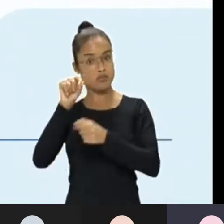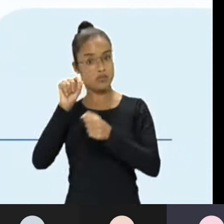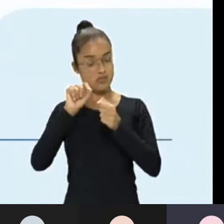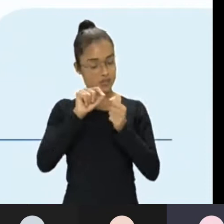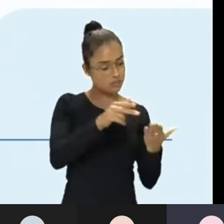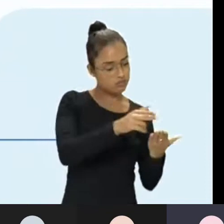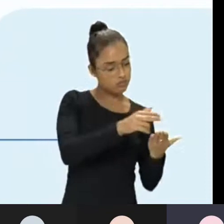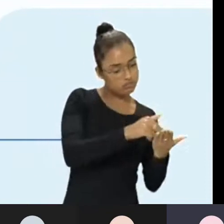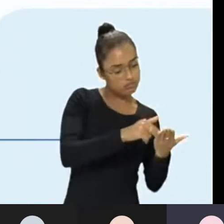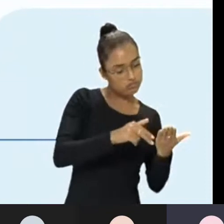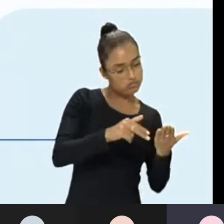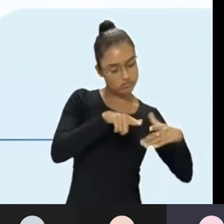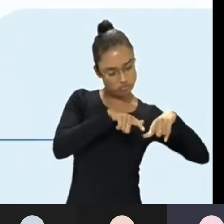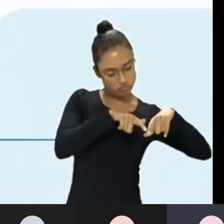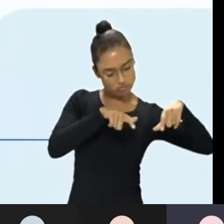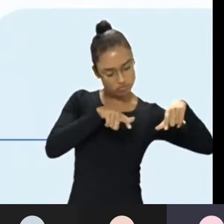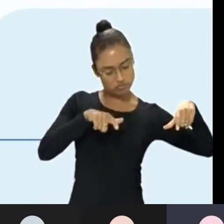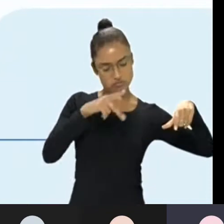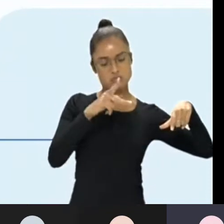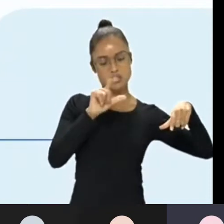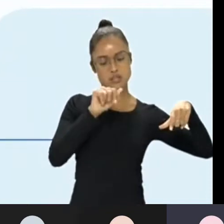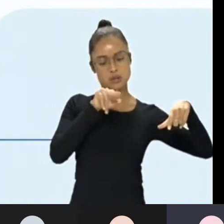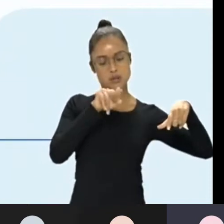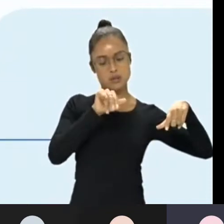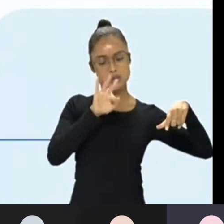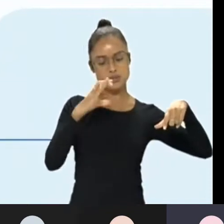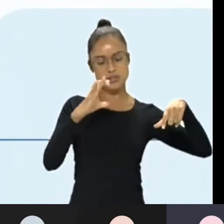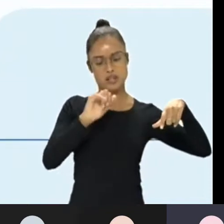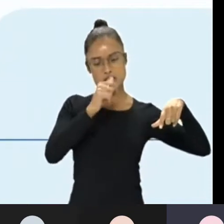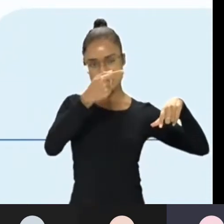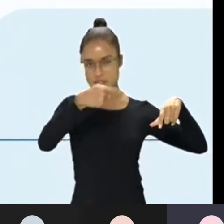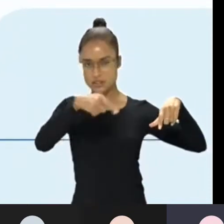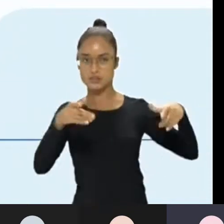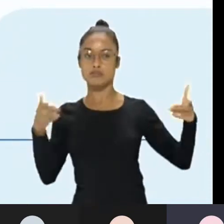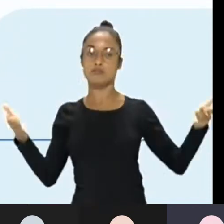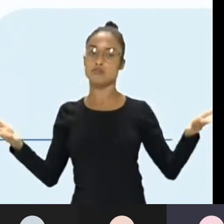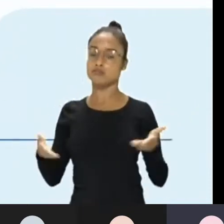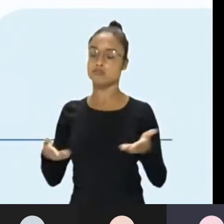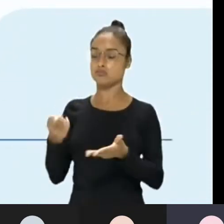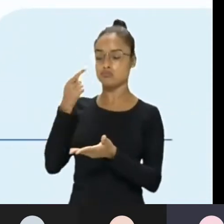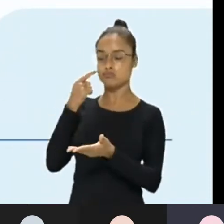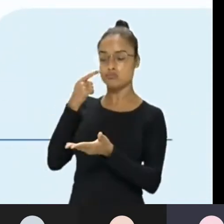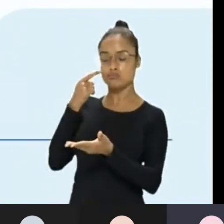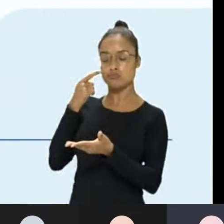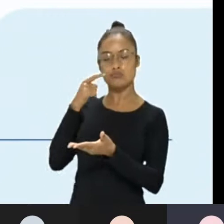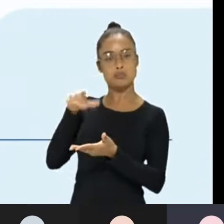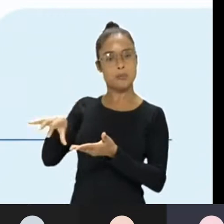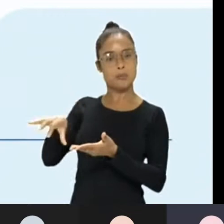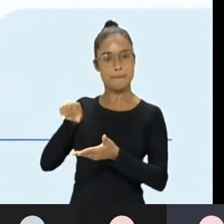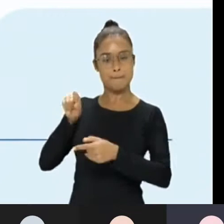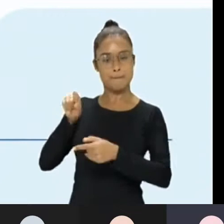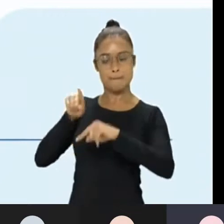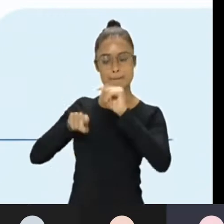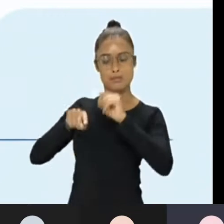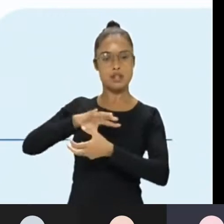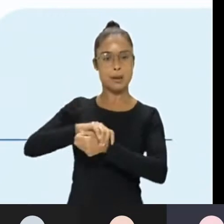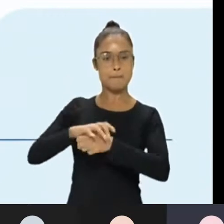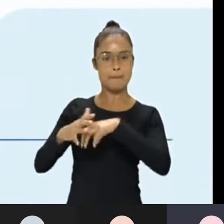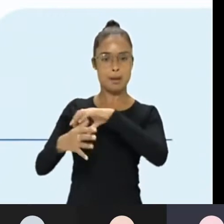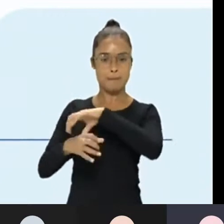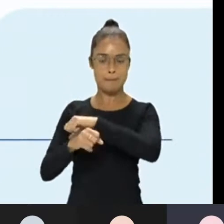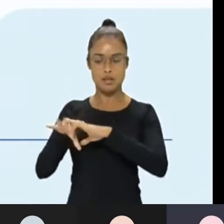vamos, então, tomar um objeto que seja palpável para nós utilizarmos na prancheta e tirar